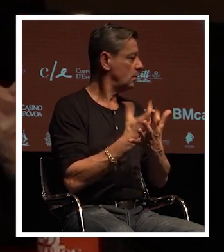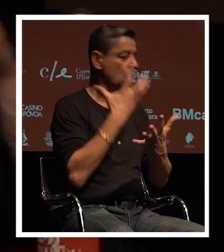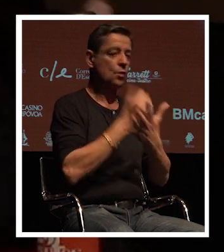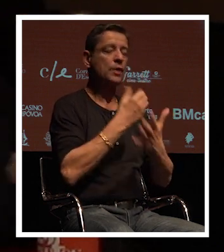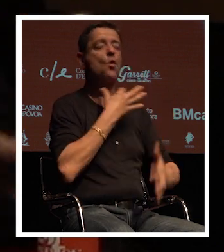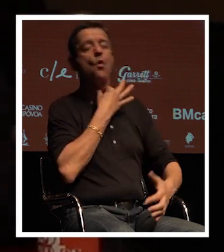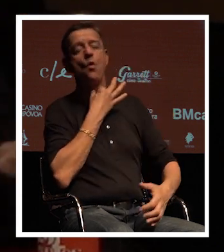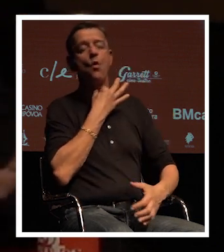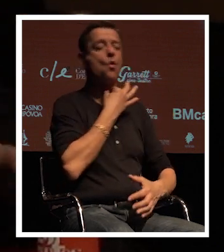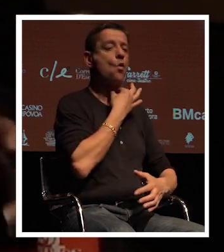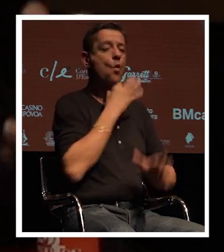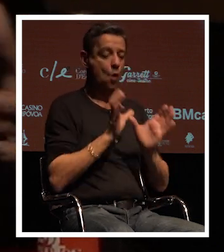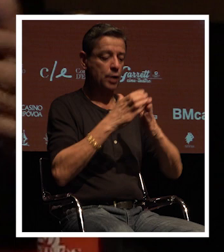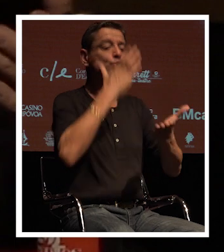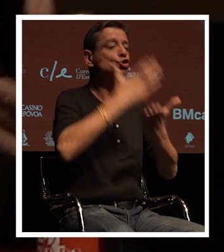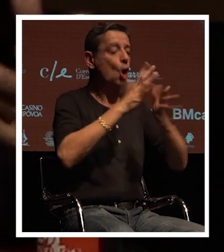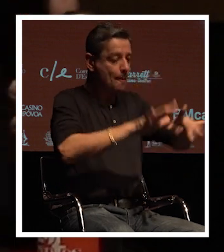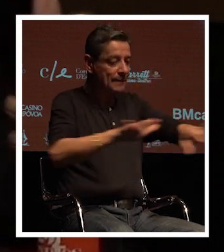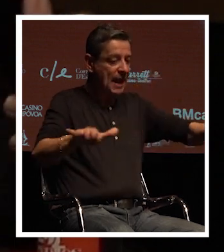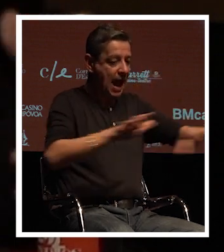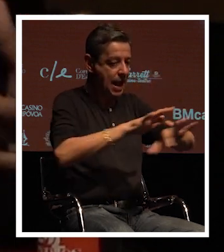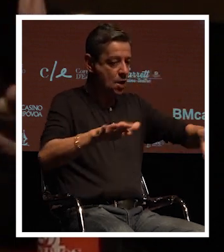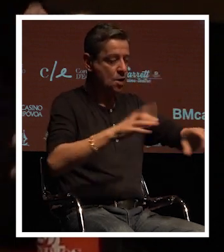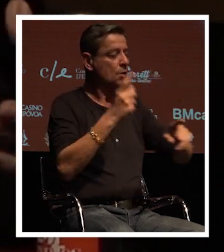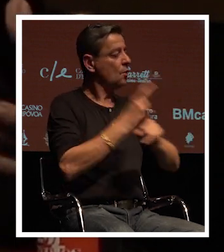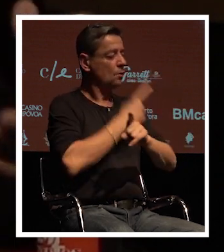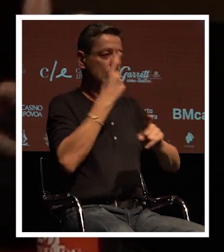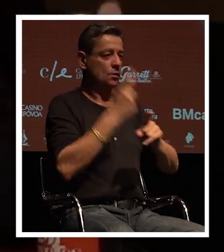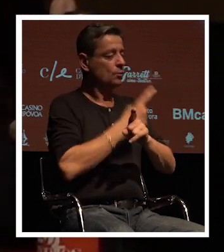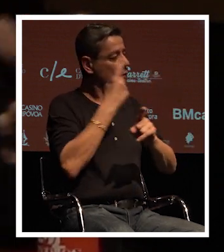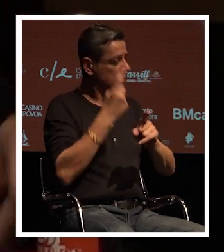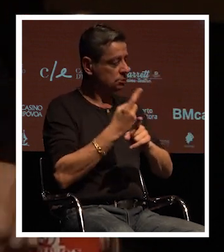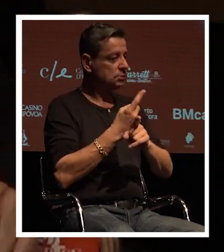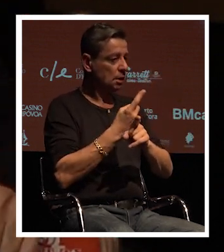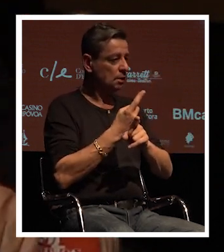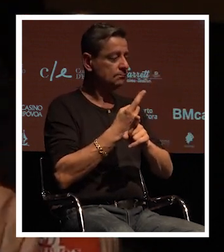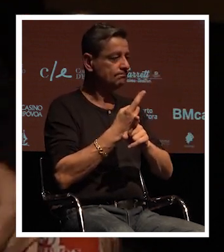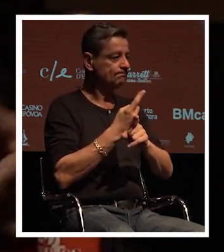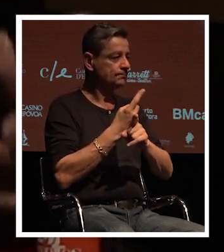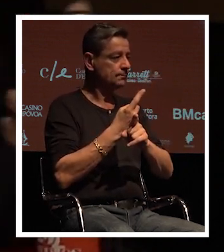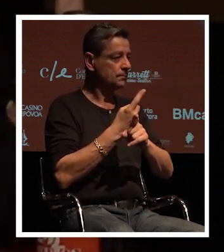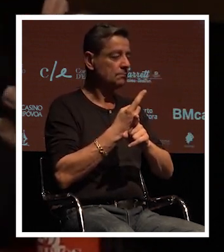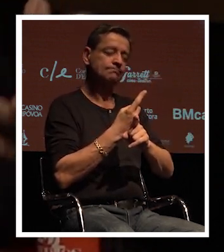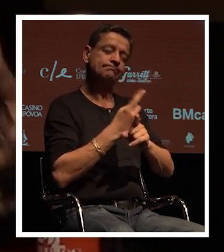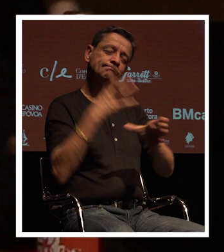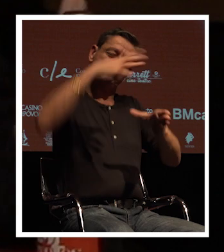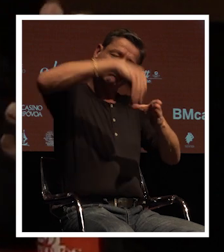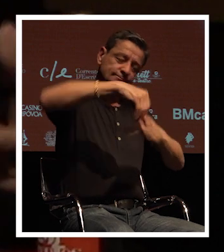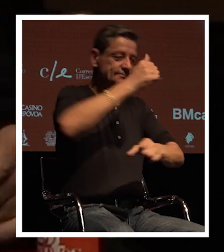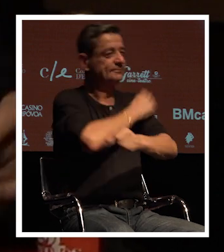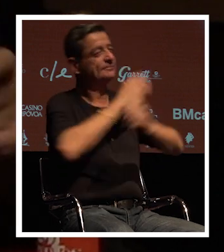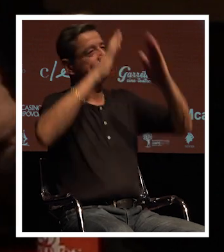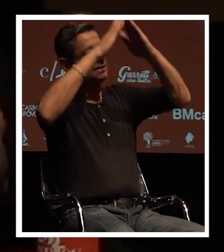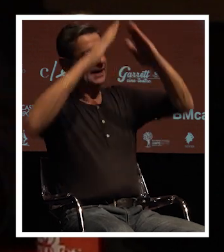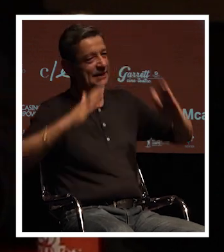coro mas só com piano e uma coisa bastante vá e caseira no sentido mais